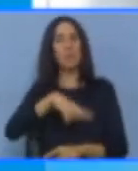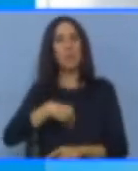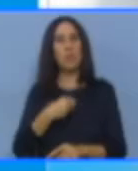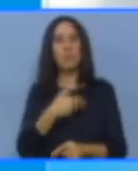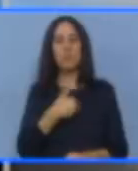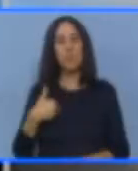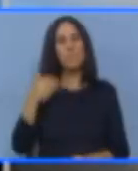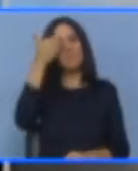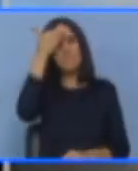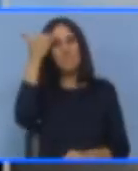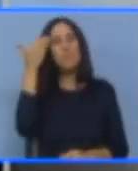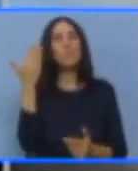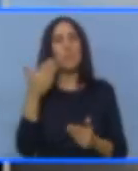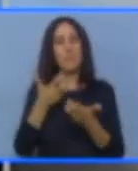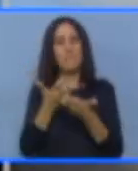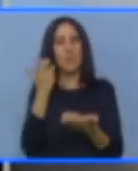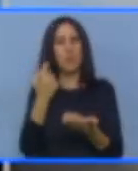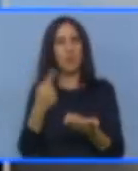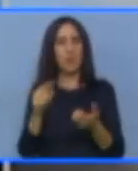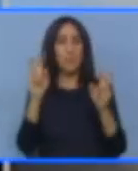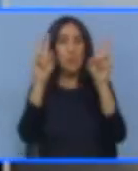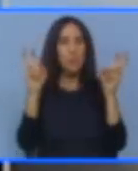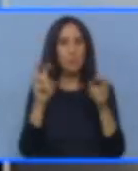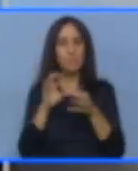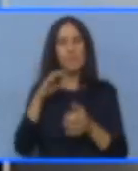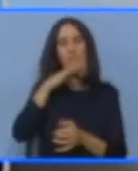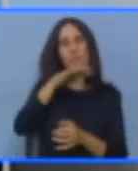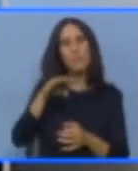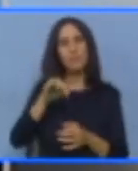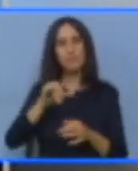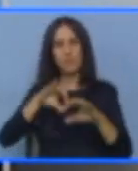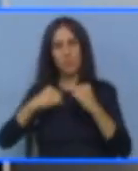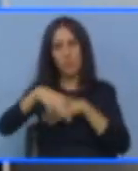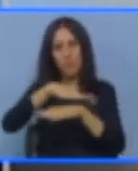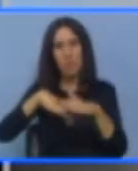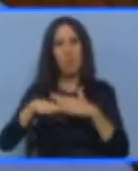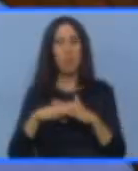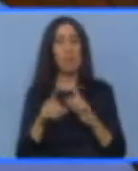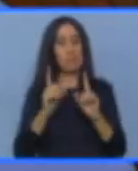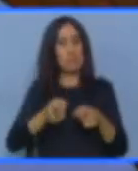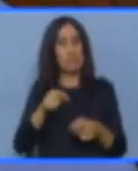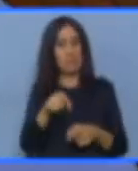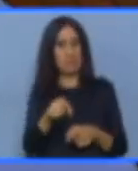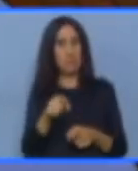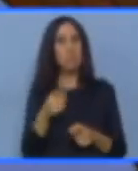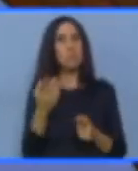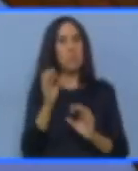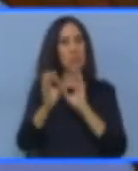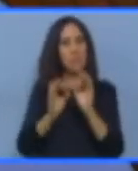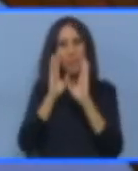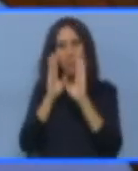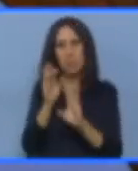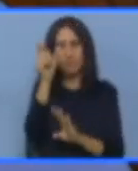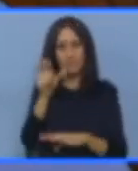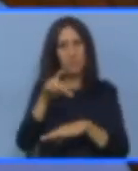pela relevância que tem tratar este assunto na família, na sociedade. Começam aí os tratamentos, a atenção